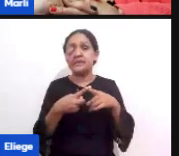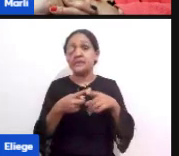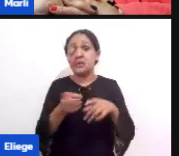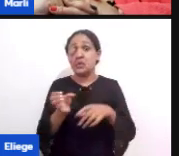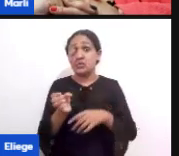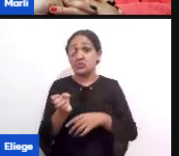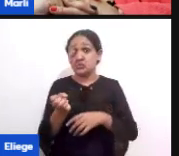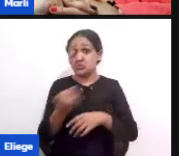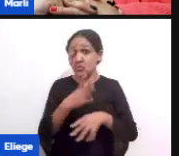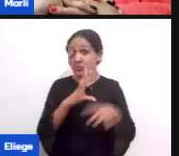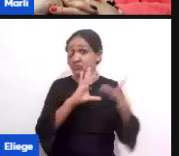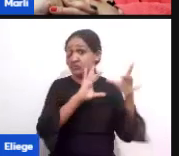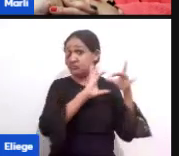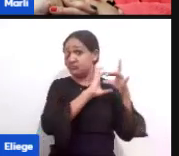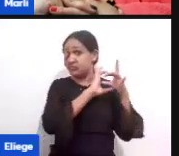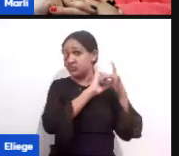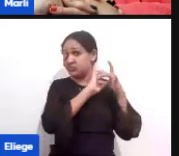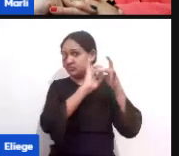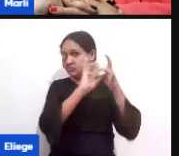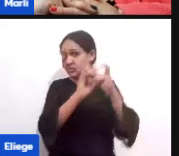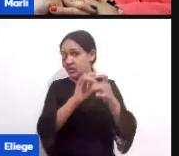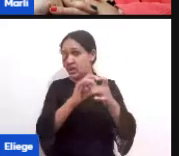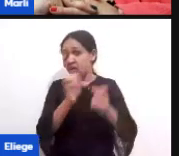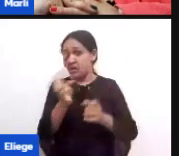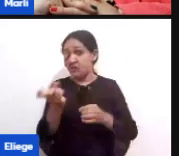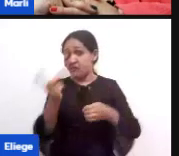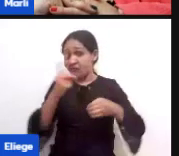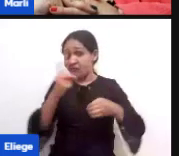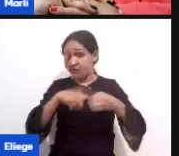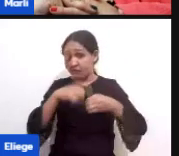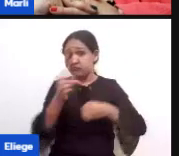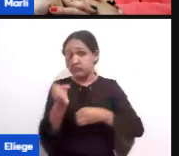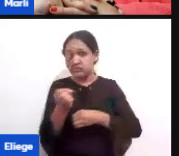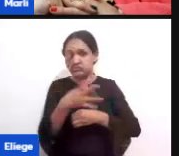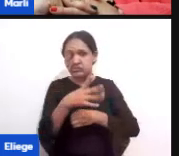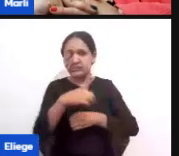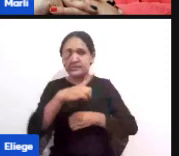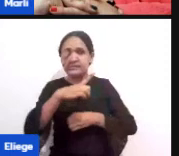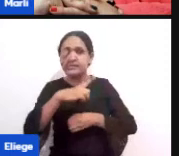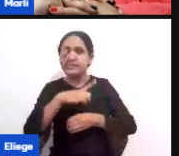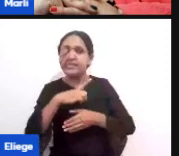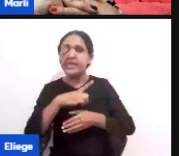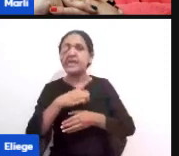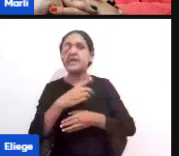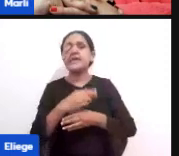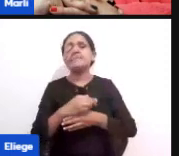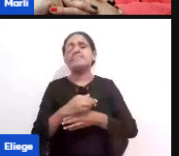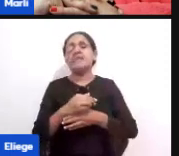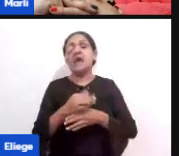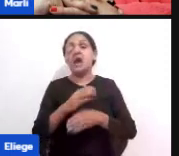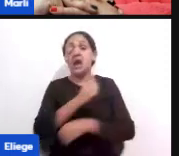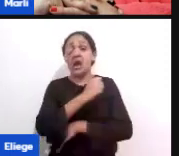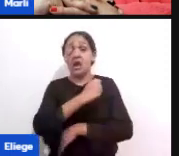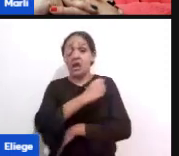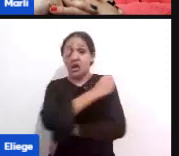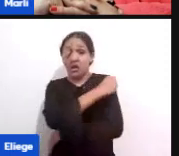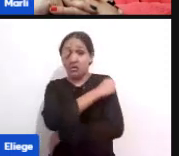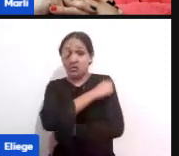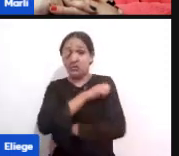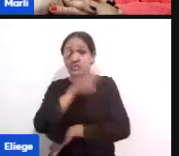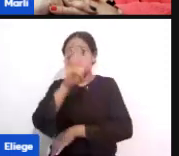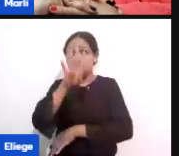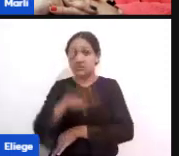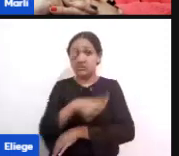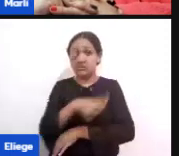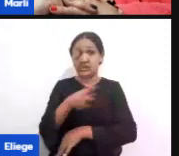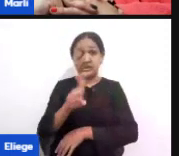que é essa volta ao novo, aonde nós temos alunos no presencial escalonado e o aluno não